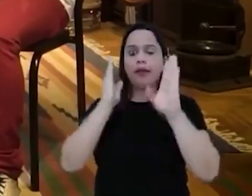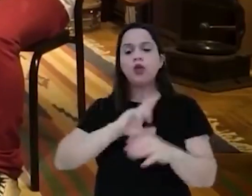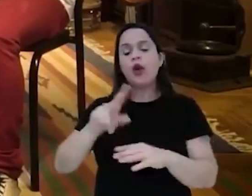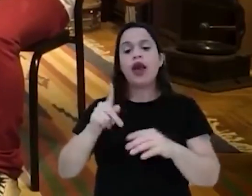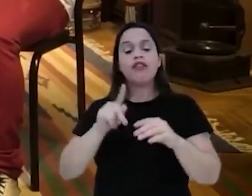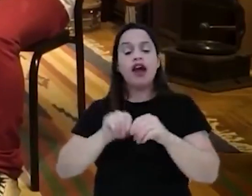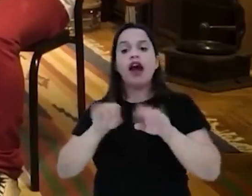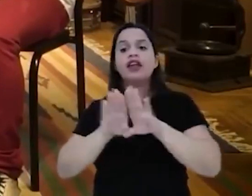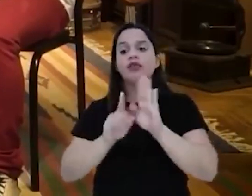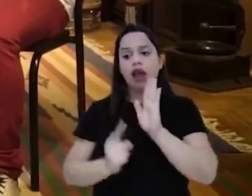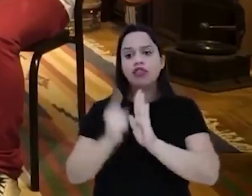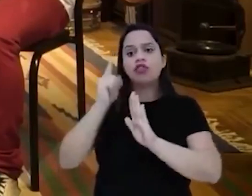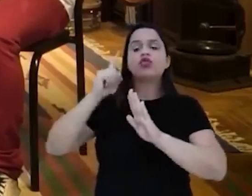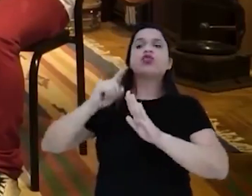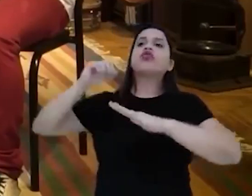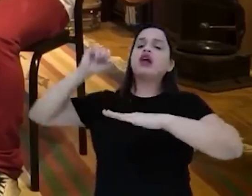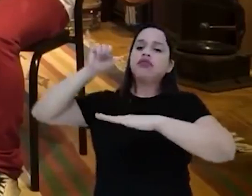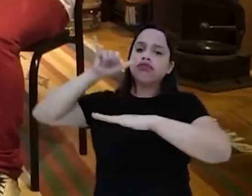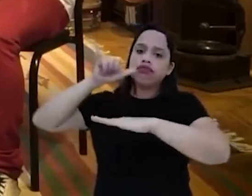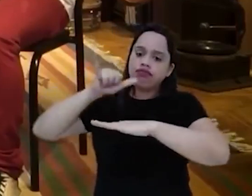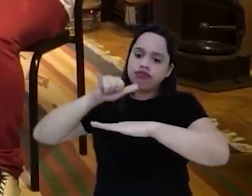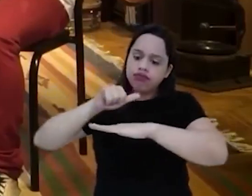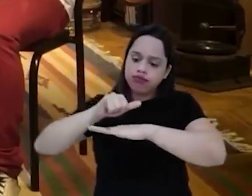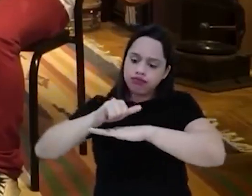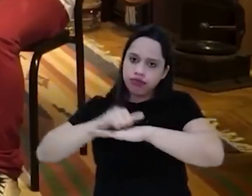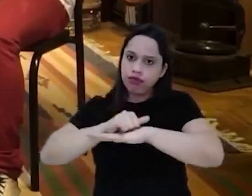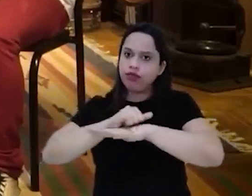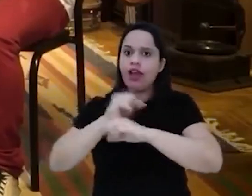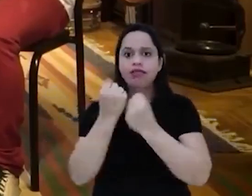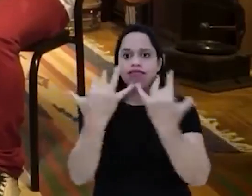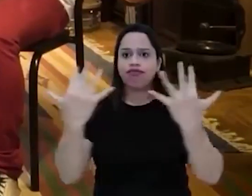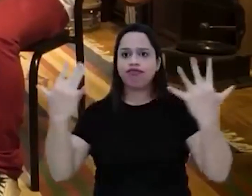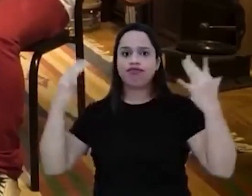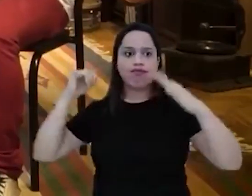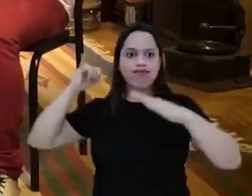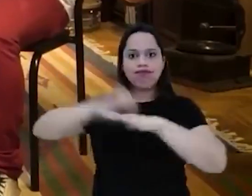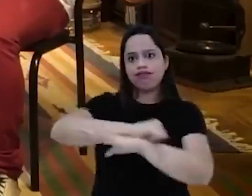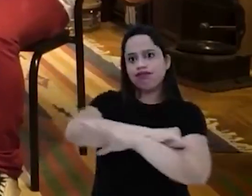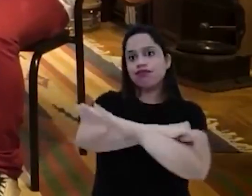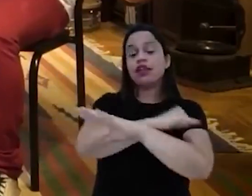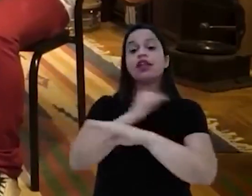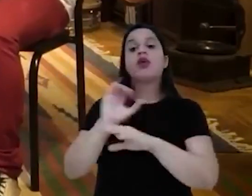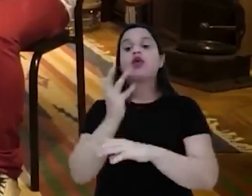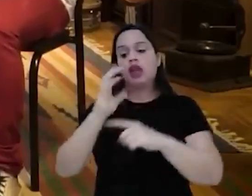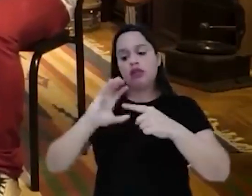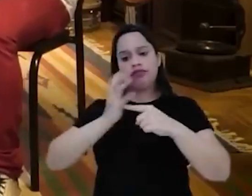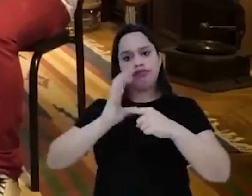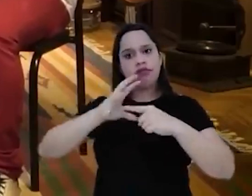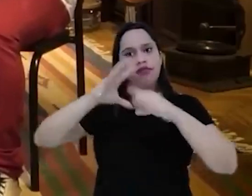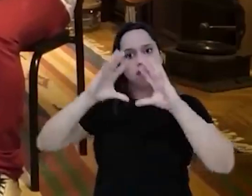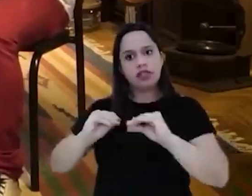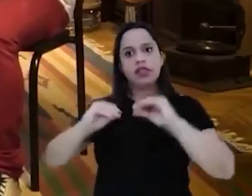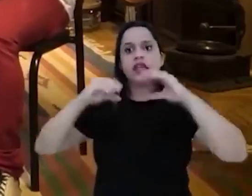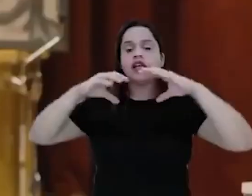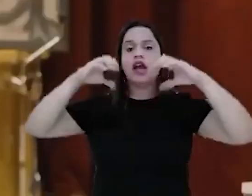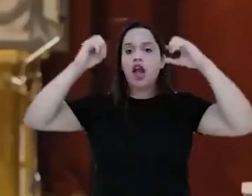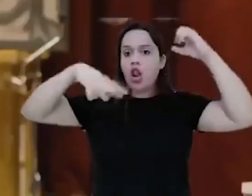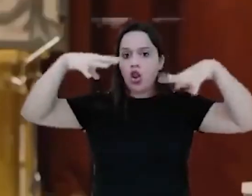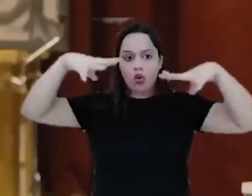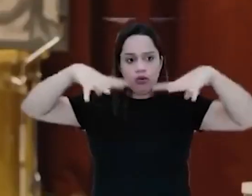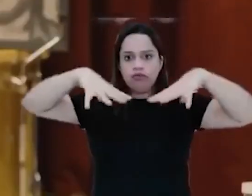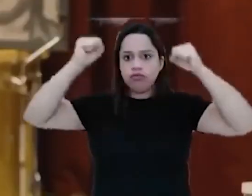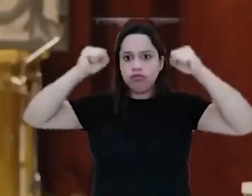altitude vai perdendo até que ele bate na mata aí tá então Esse é o motor dele Gol exatamente o motor se desliga sua Se